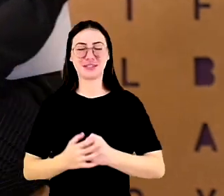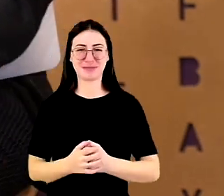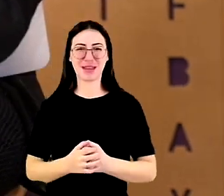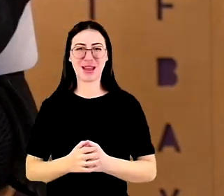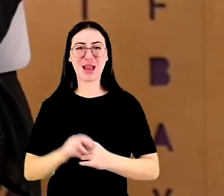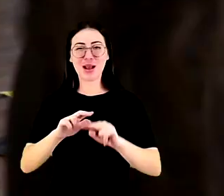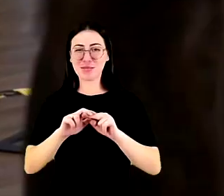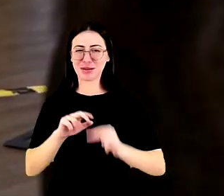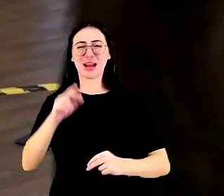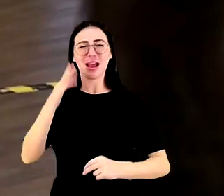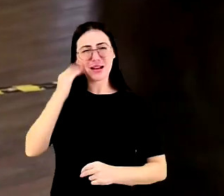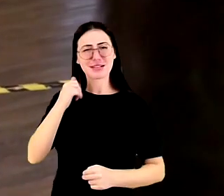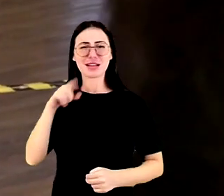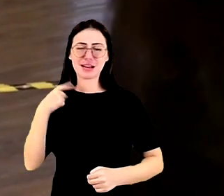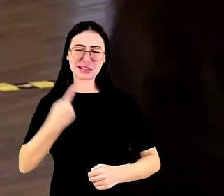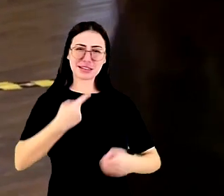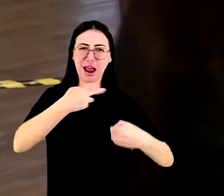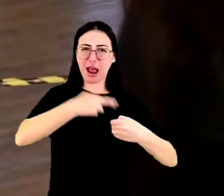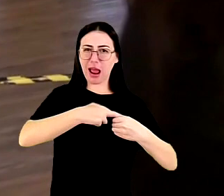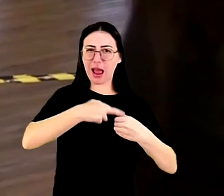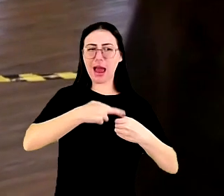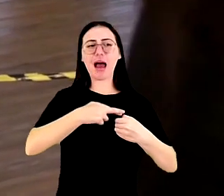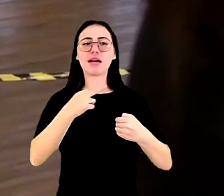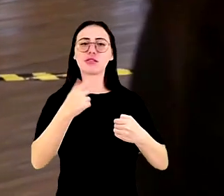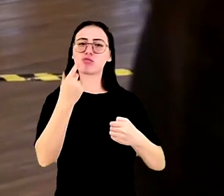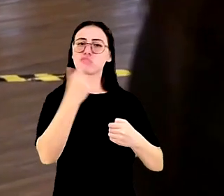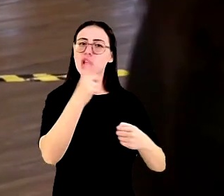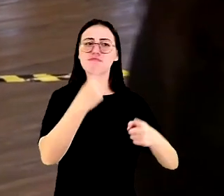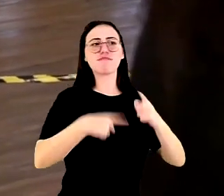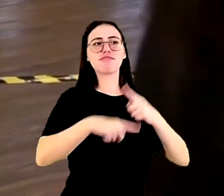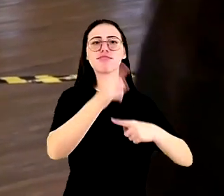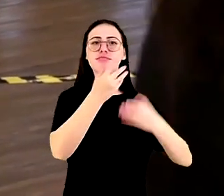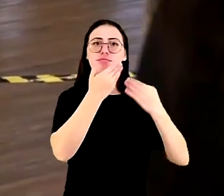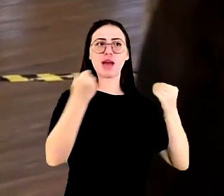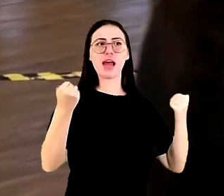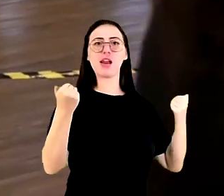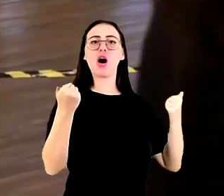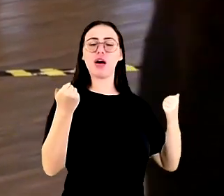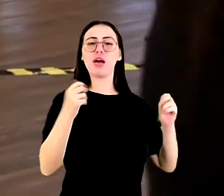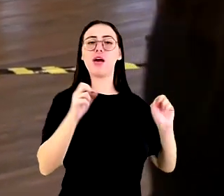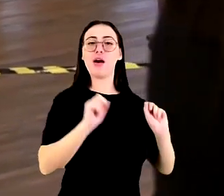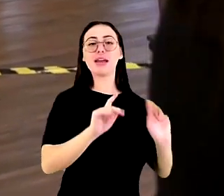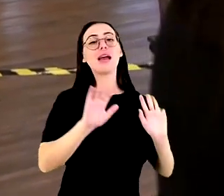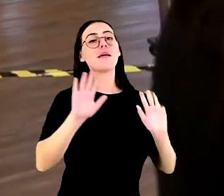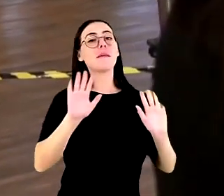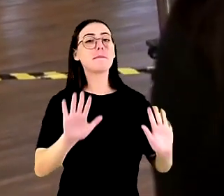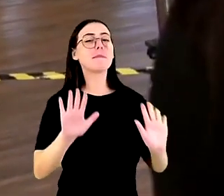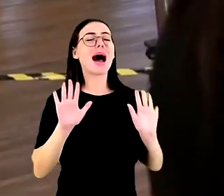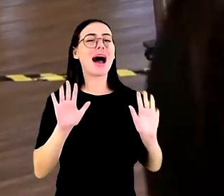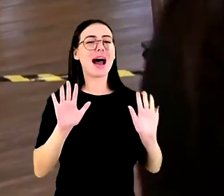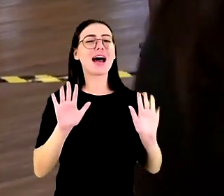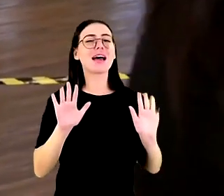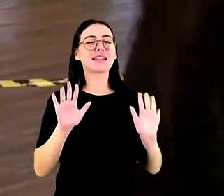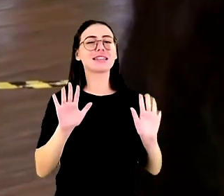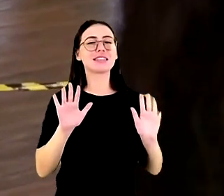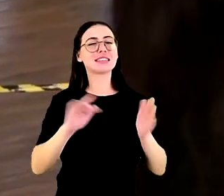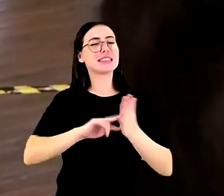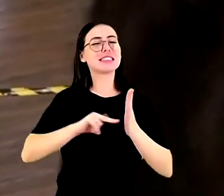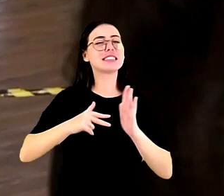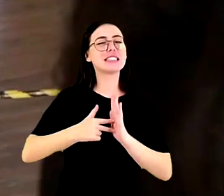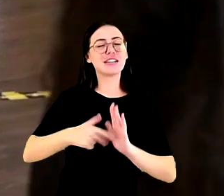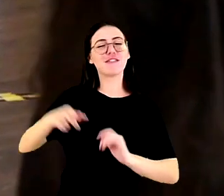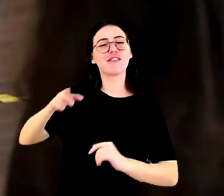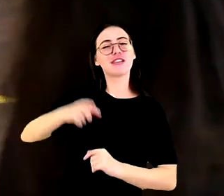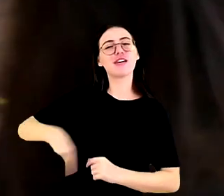que vocês estão fazendo é transformar a vida das pessoas, como o Luiz. Então, agora eu vou te contar. Luiz, conta para ele o que mudou na sua